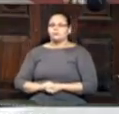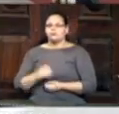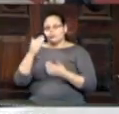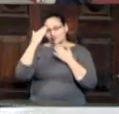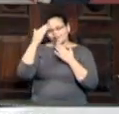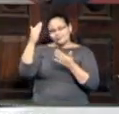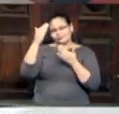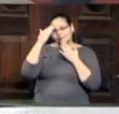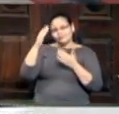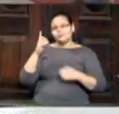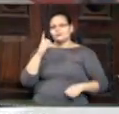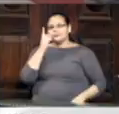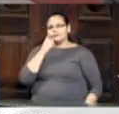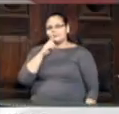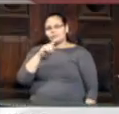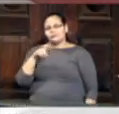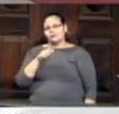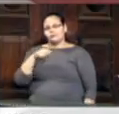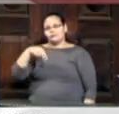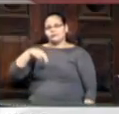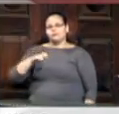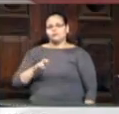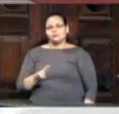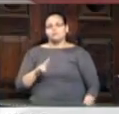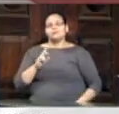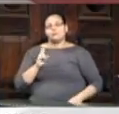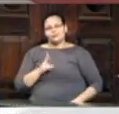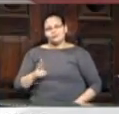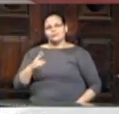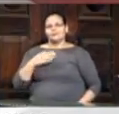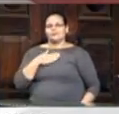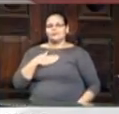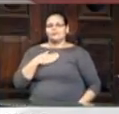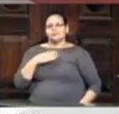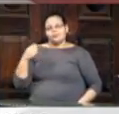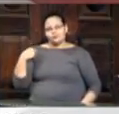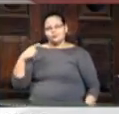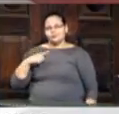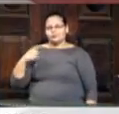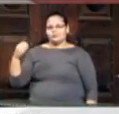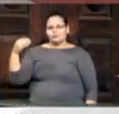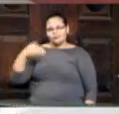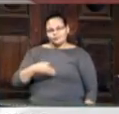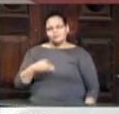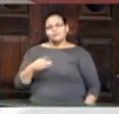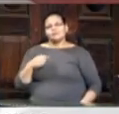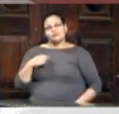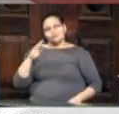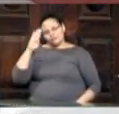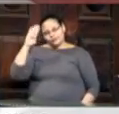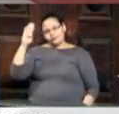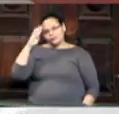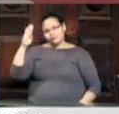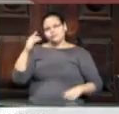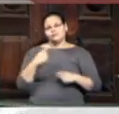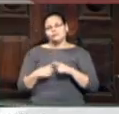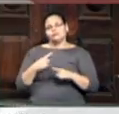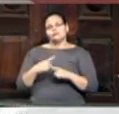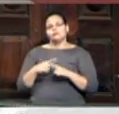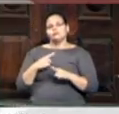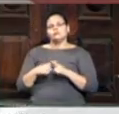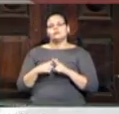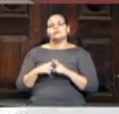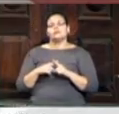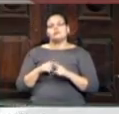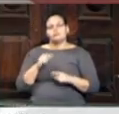Muito obrigada, deputado Zaqueu. É sempre um prazer enorme estar nessa casa. Hoje, principalmente, porque,